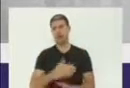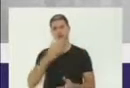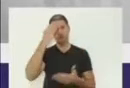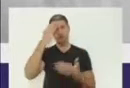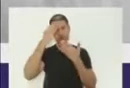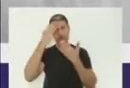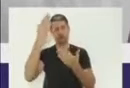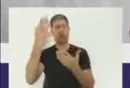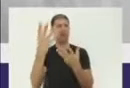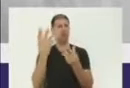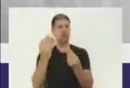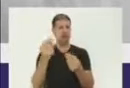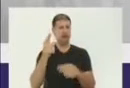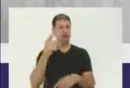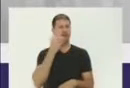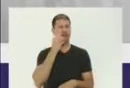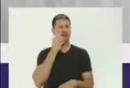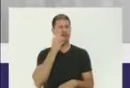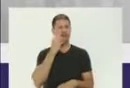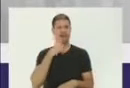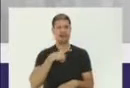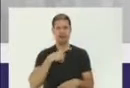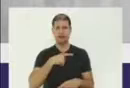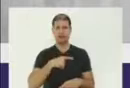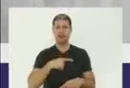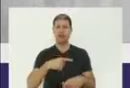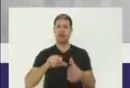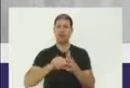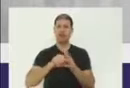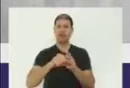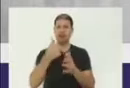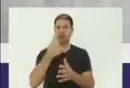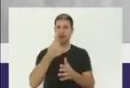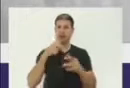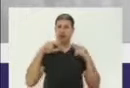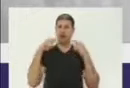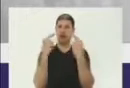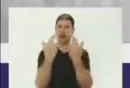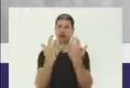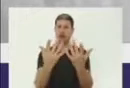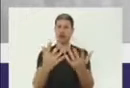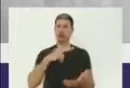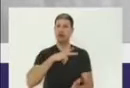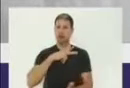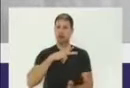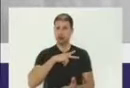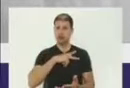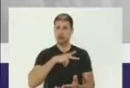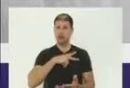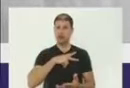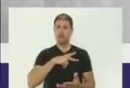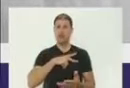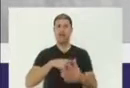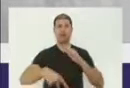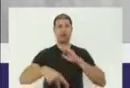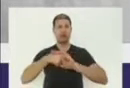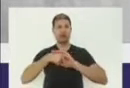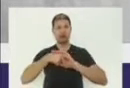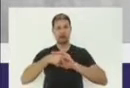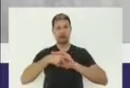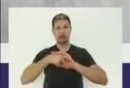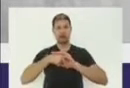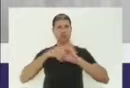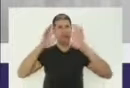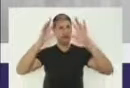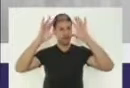inclusive, a oportunidade de participar da primeira audiência pública privada constituída para pensando